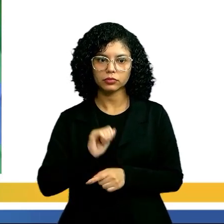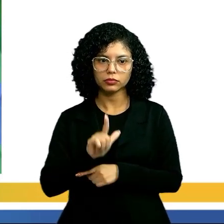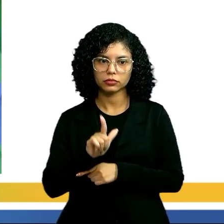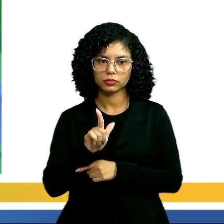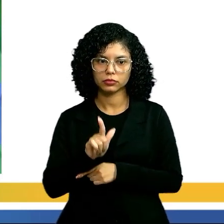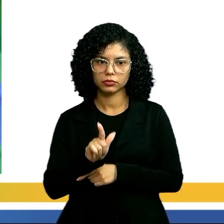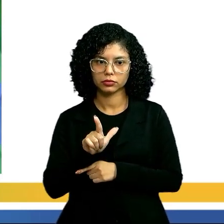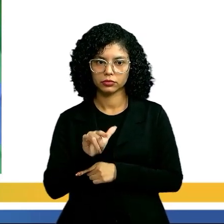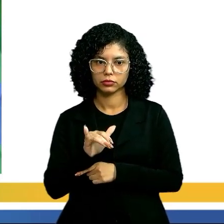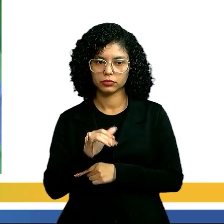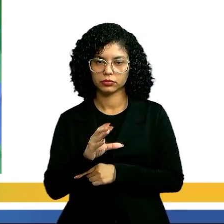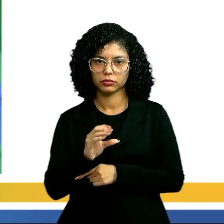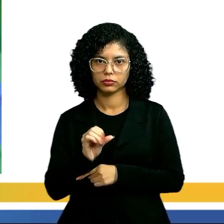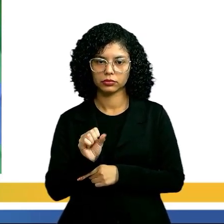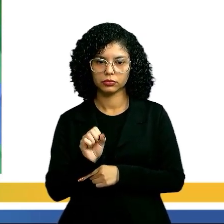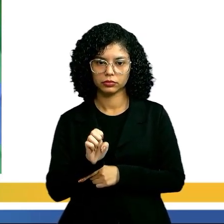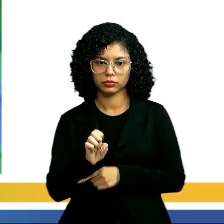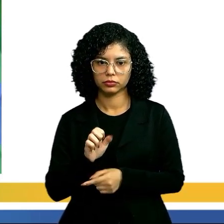glicose,